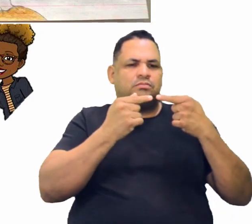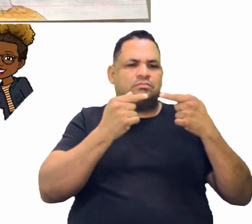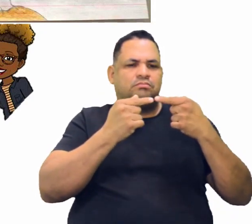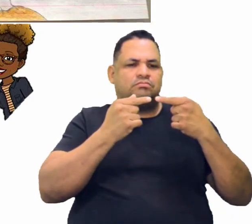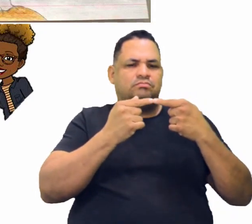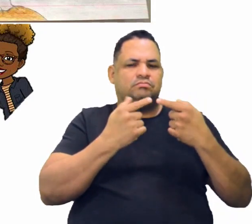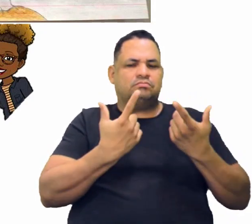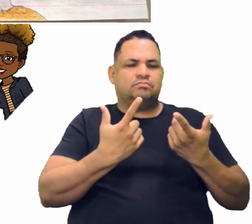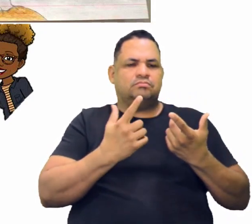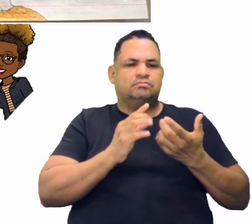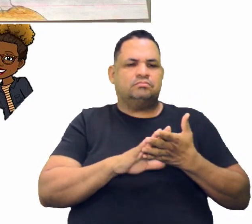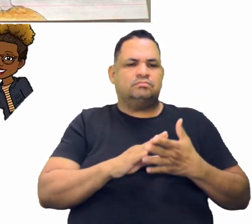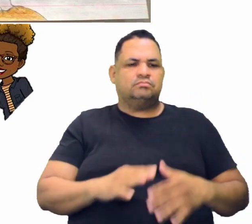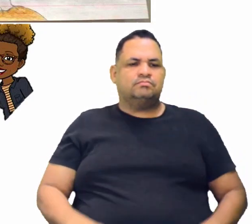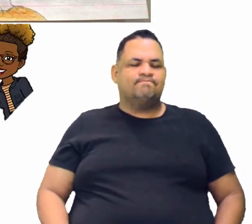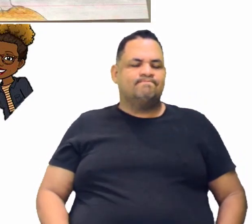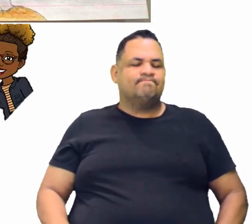concordância